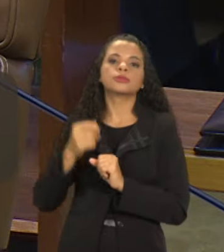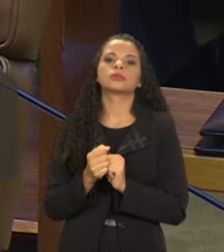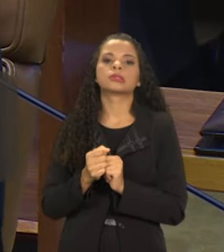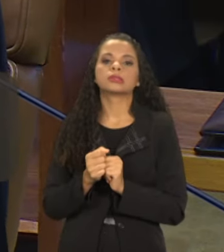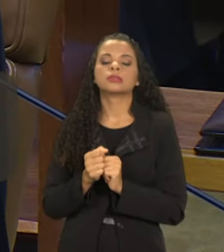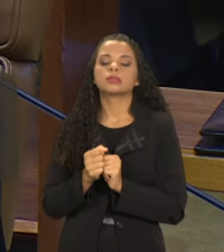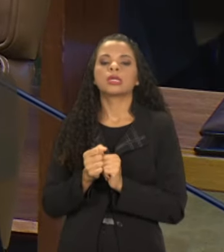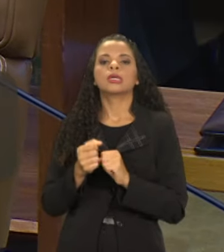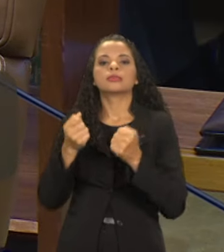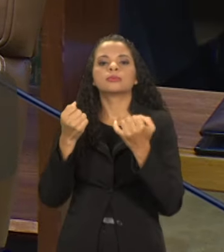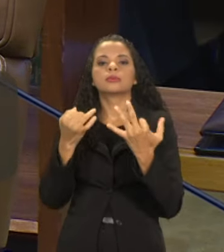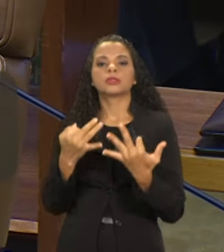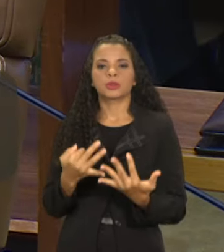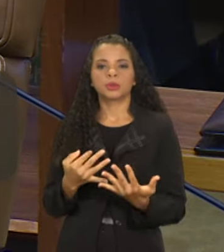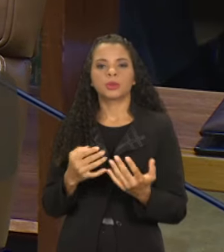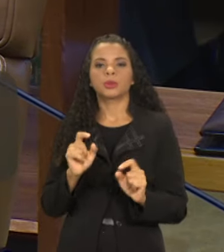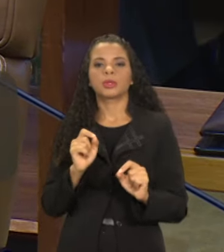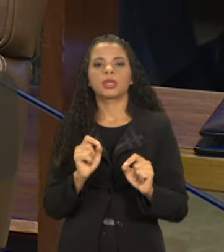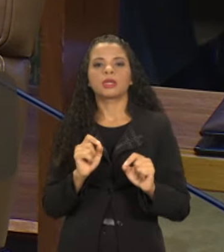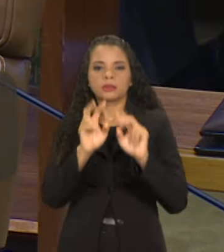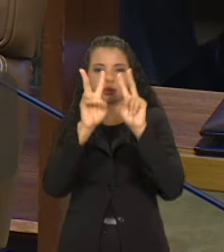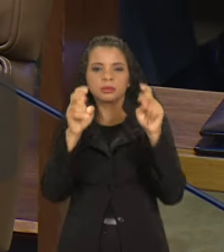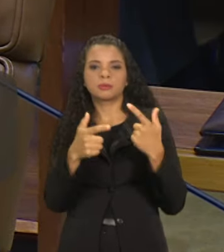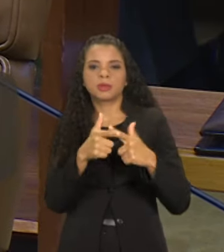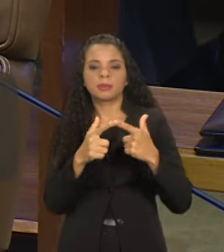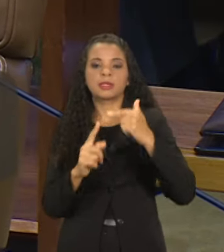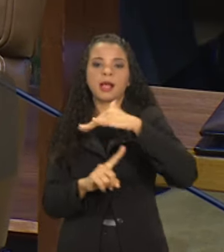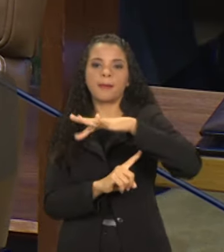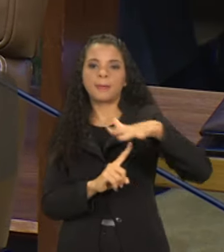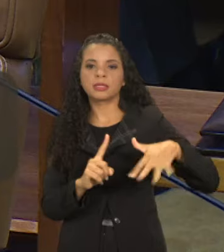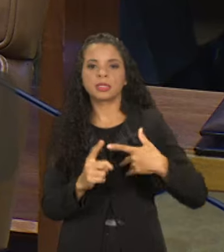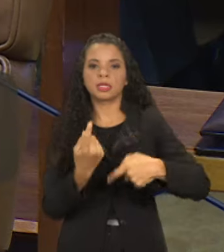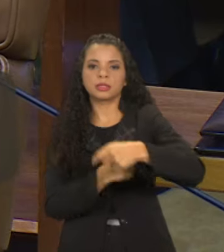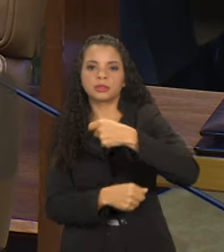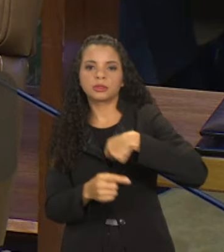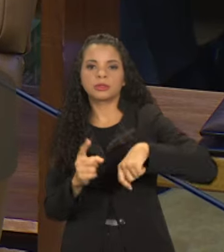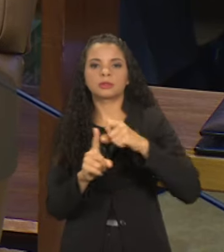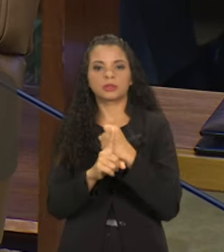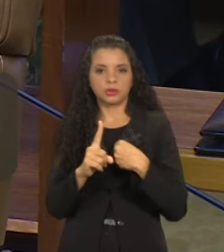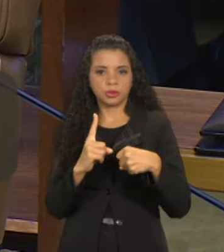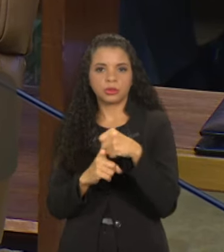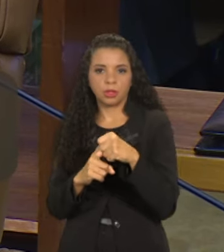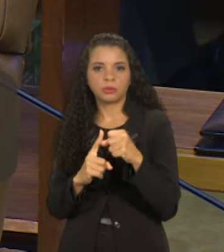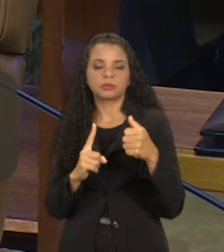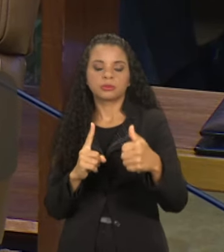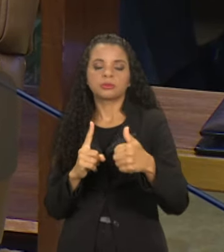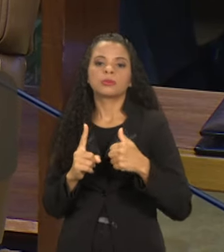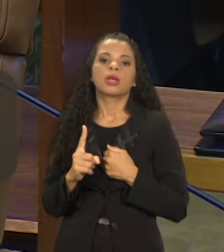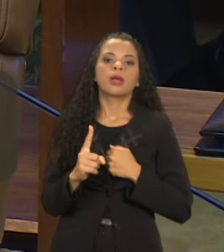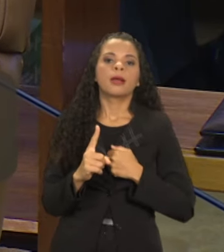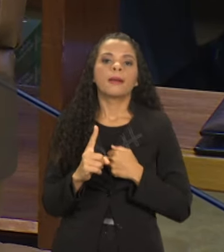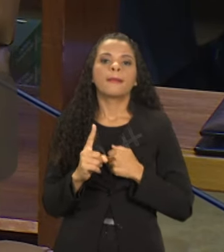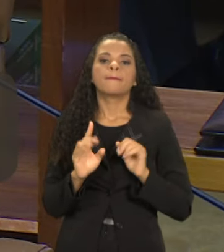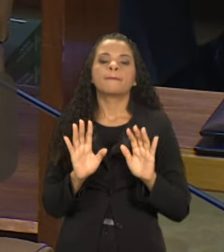dele, a questão ambiental das causas econômicas e sociais e criou um específico ambiental. Mas, até